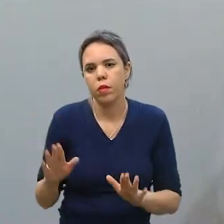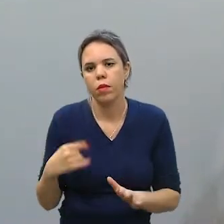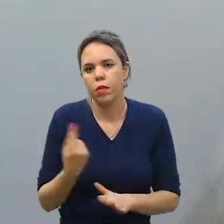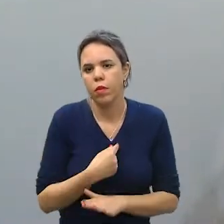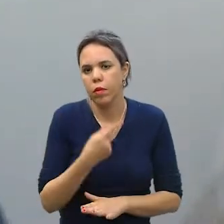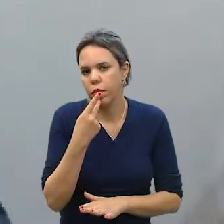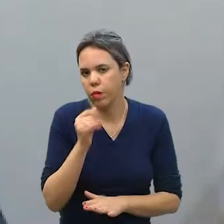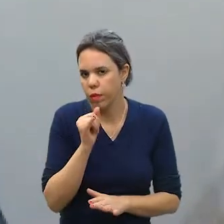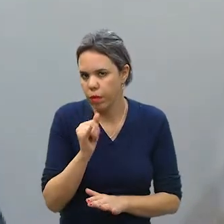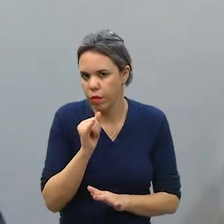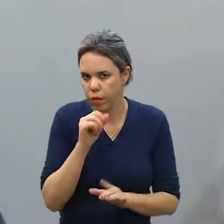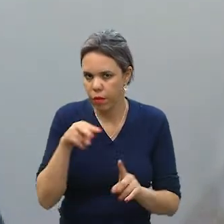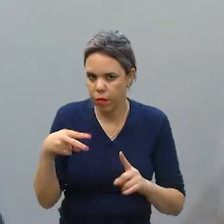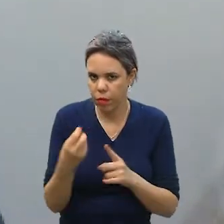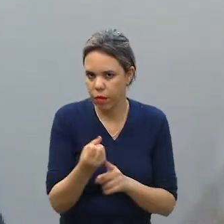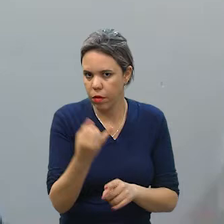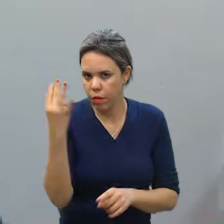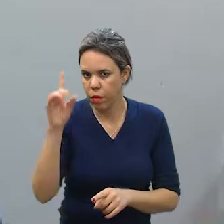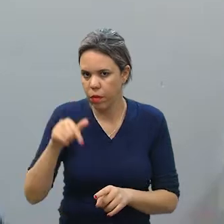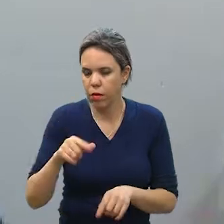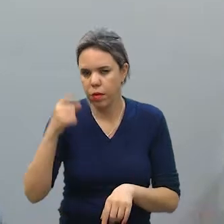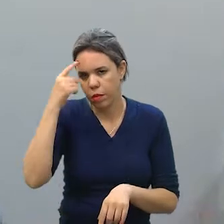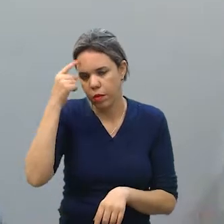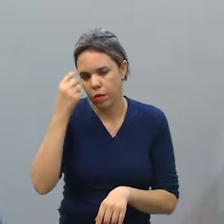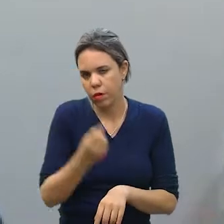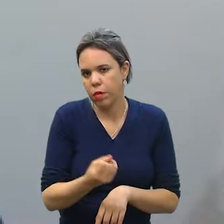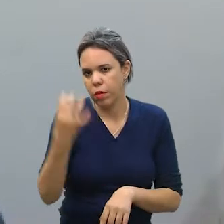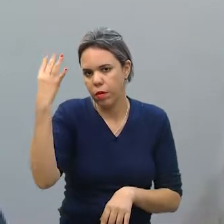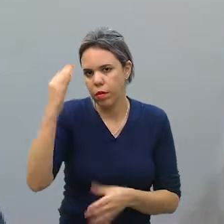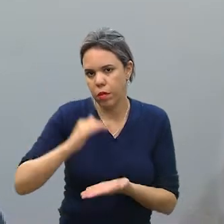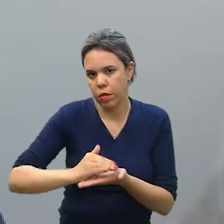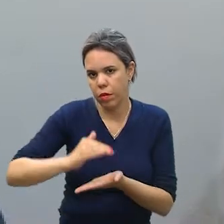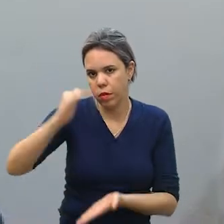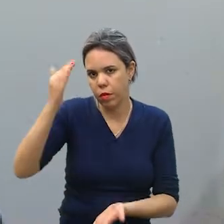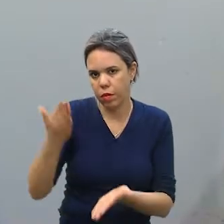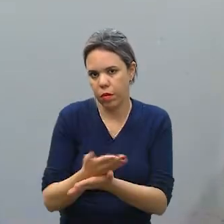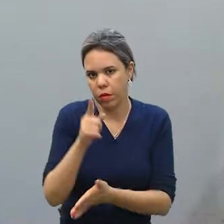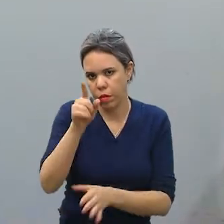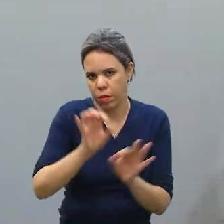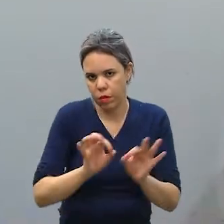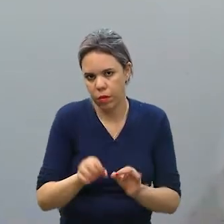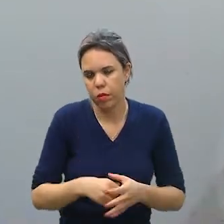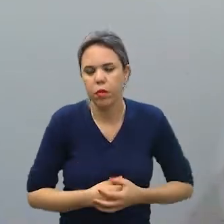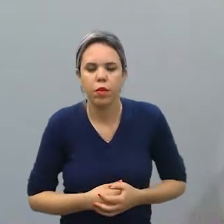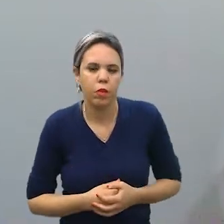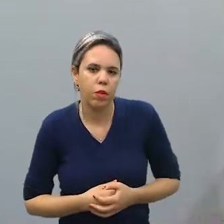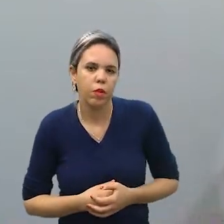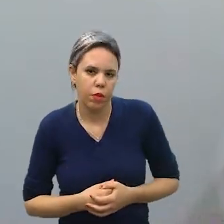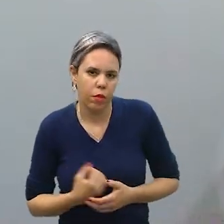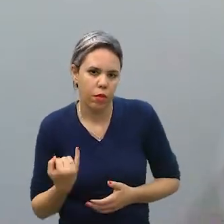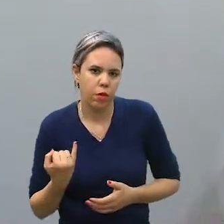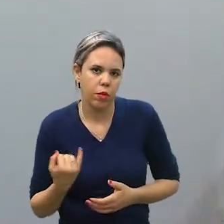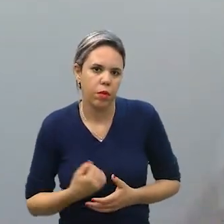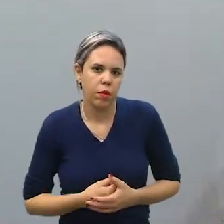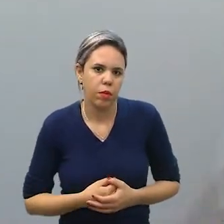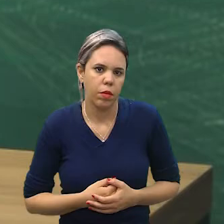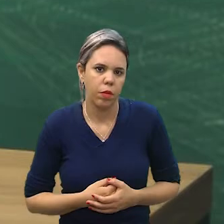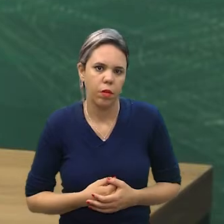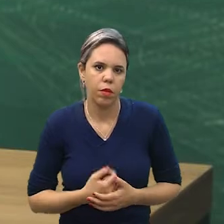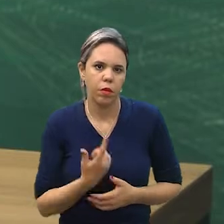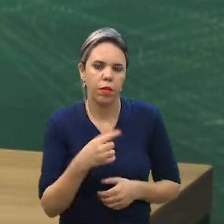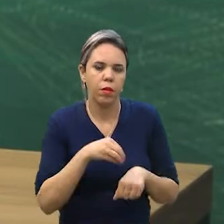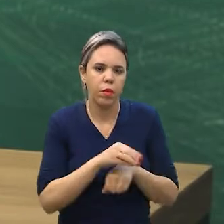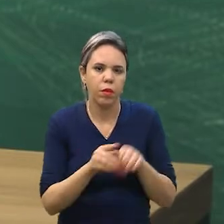gente fala desse aspecto quantitativo, é ter em mente a quantidade para você fazer o seu planejamento, né? Isso é realmente importante. Bom, uma